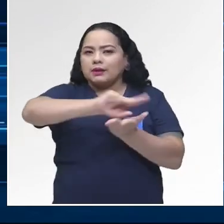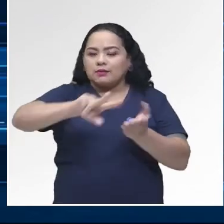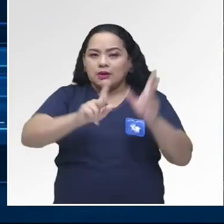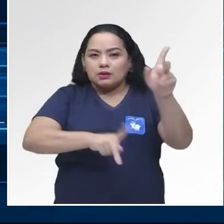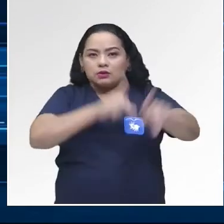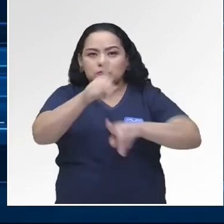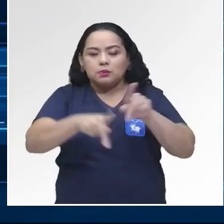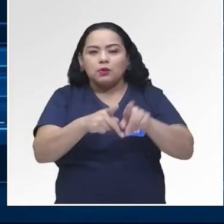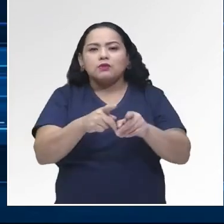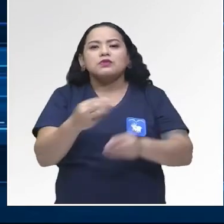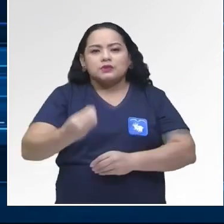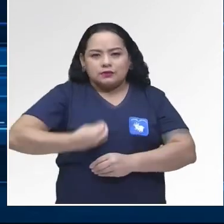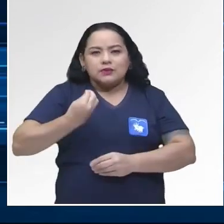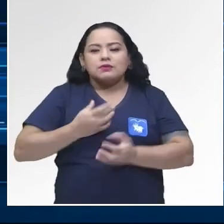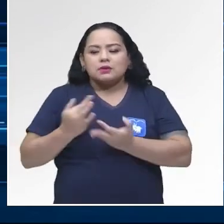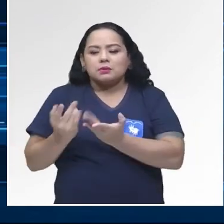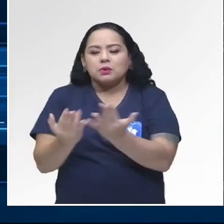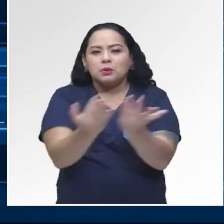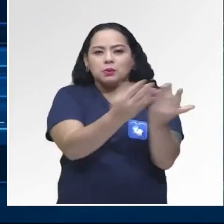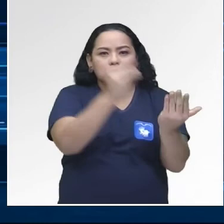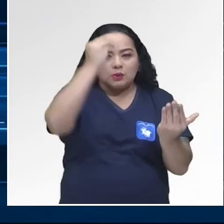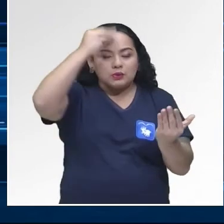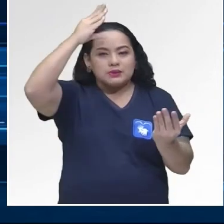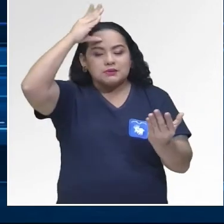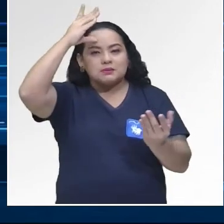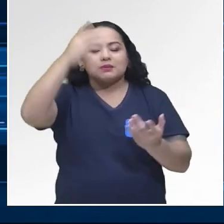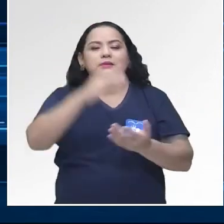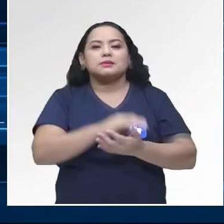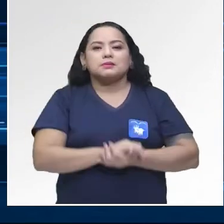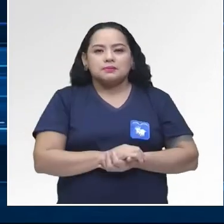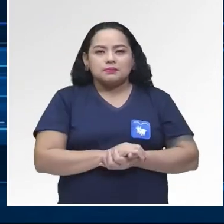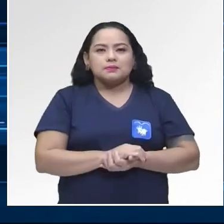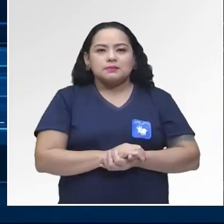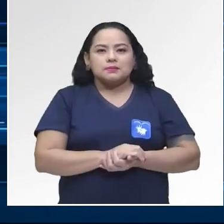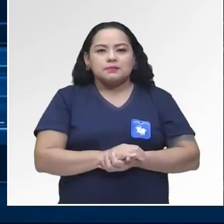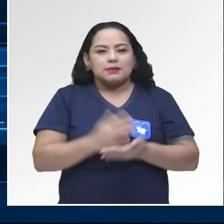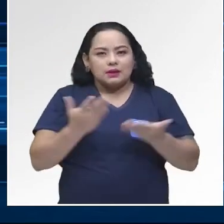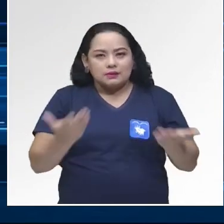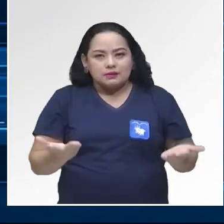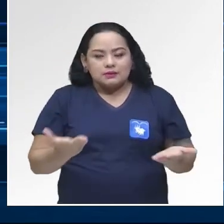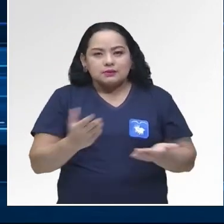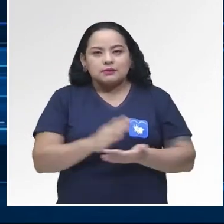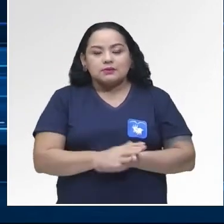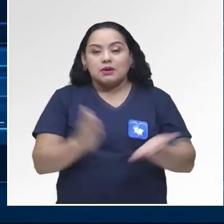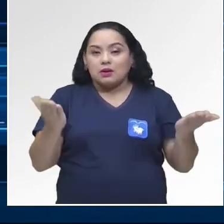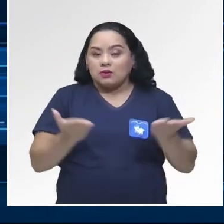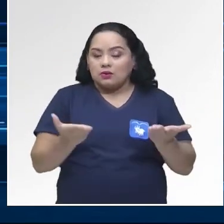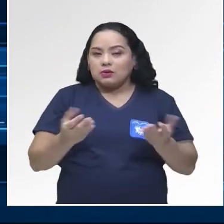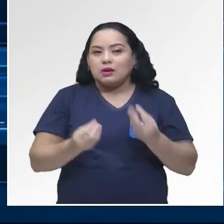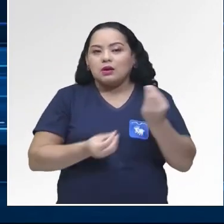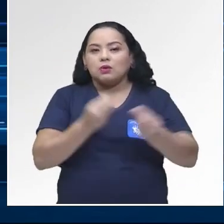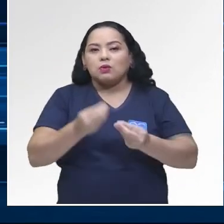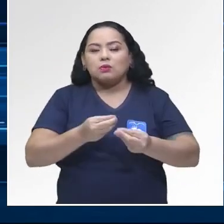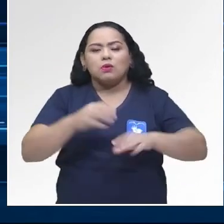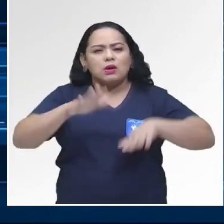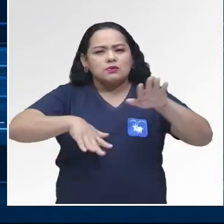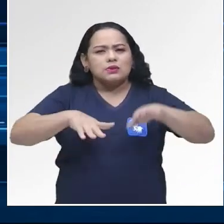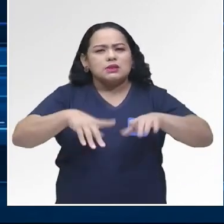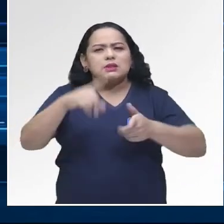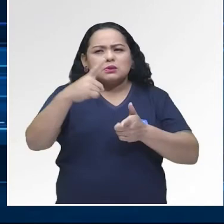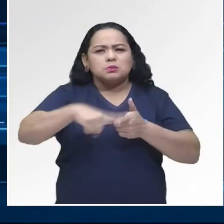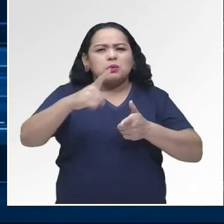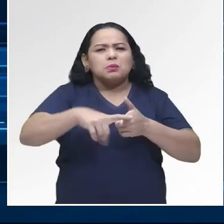o senso comum, sobrevivem do senso comum. Não é isso? Agora, é claro, quando chega em momentos mais